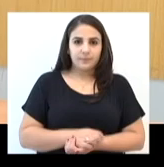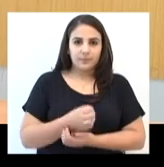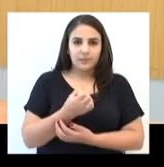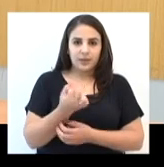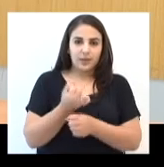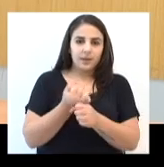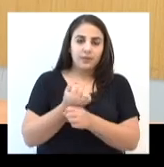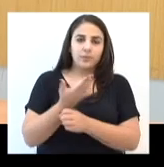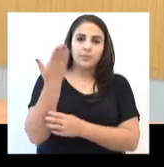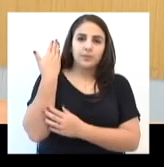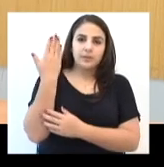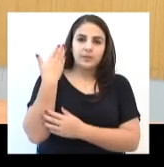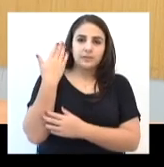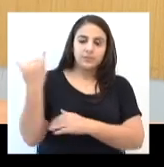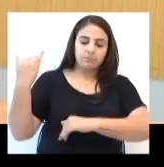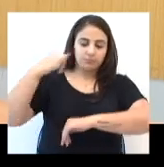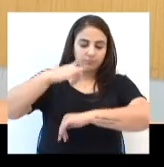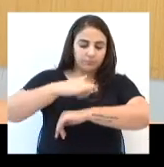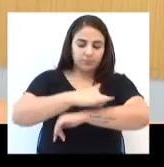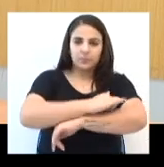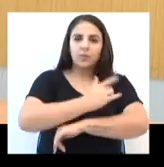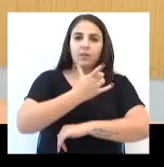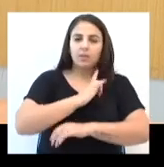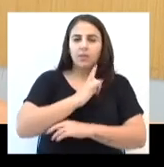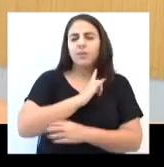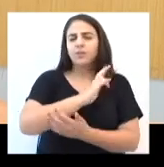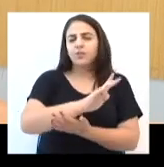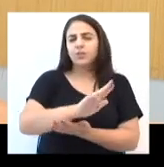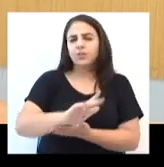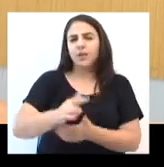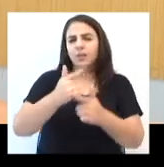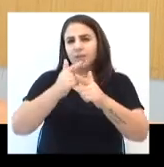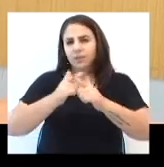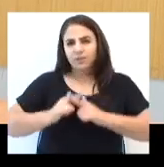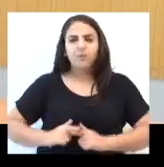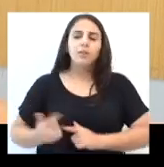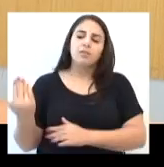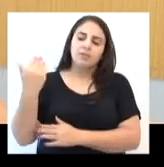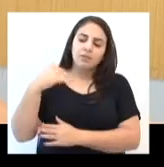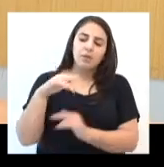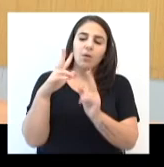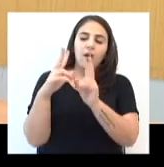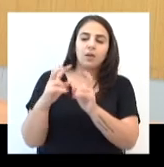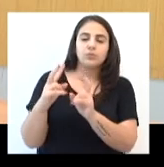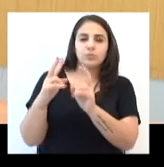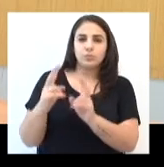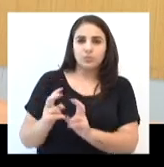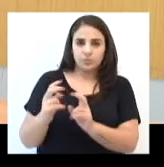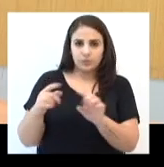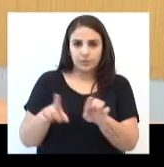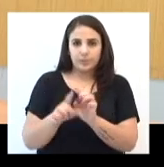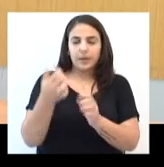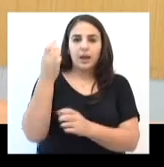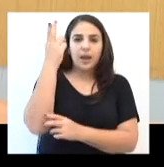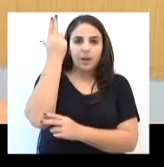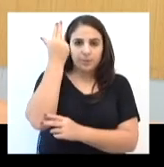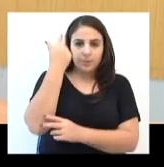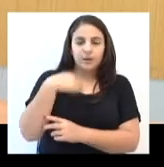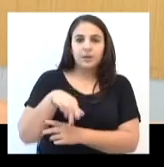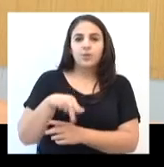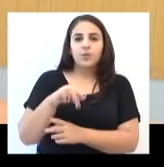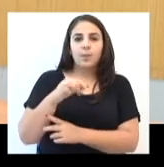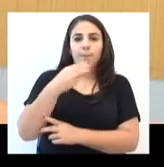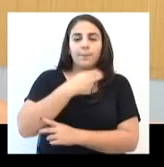No ano passado, o aeroporto de Passo Fundo esteve por diversas vezes em evidência. Em abril, o ministro